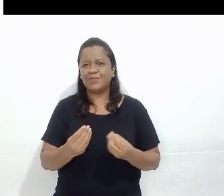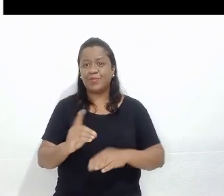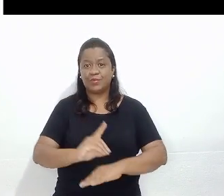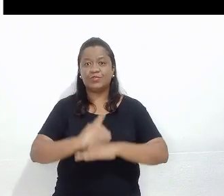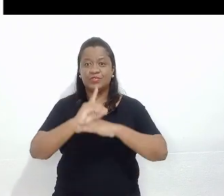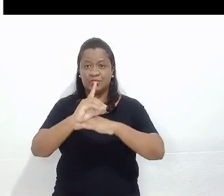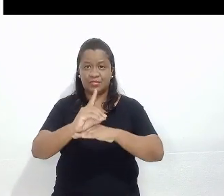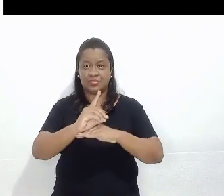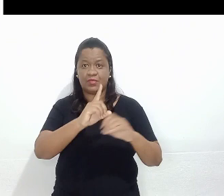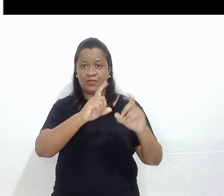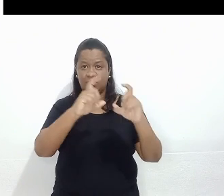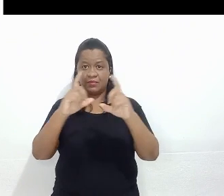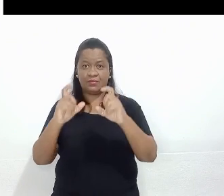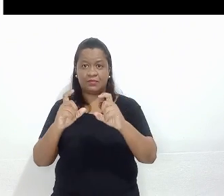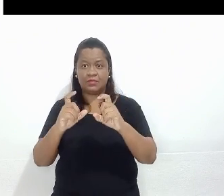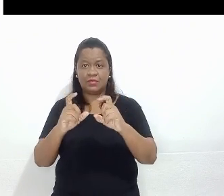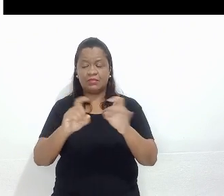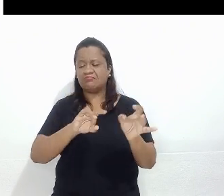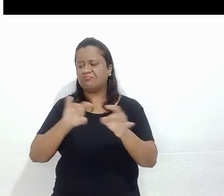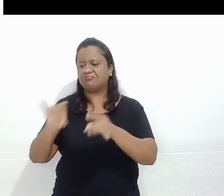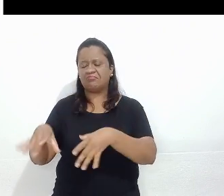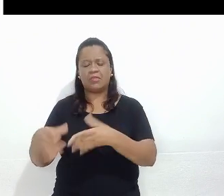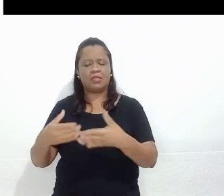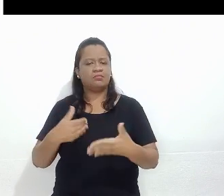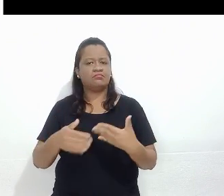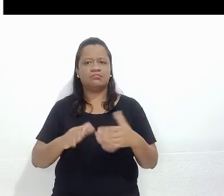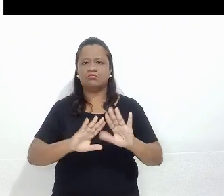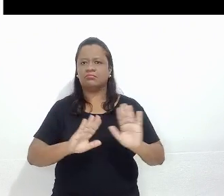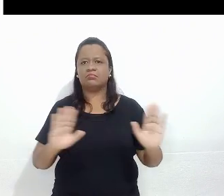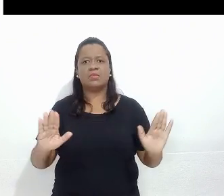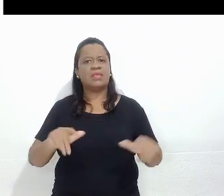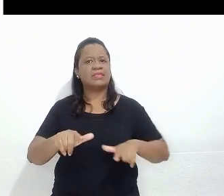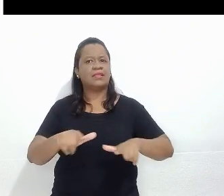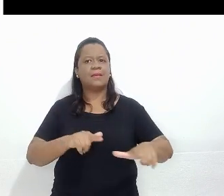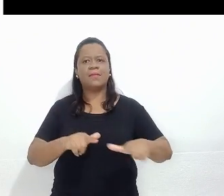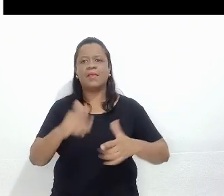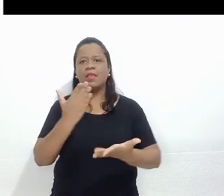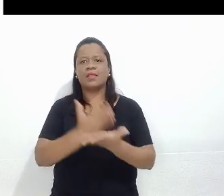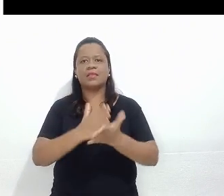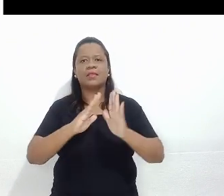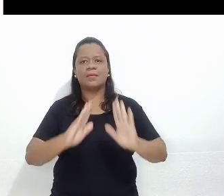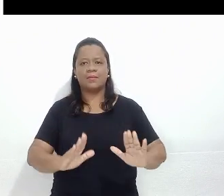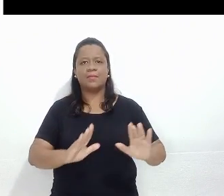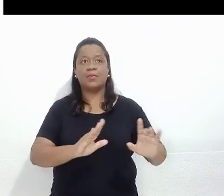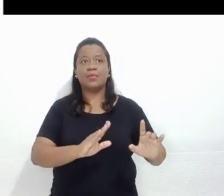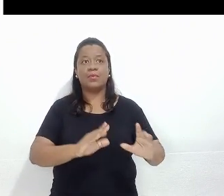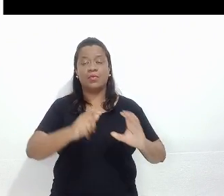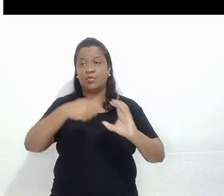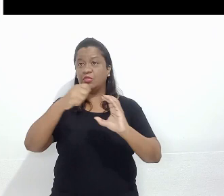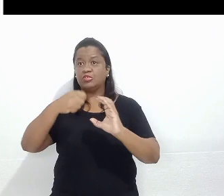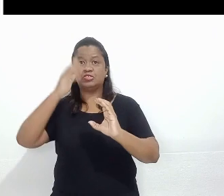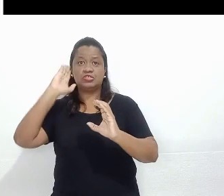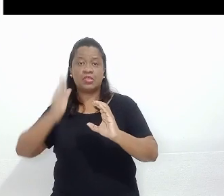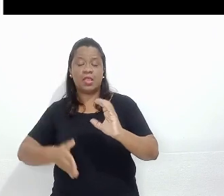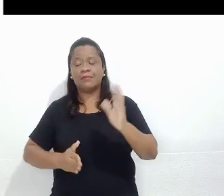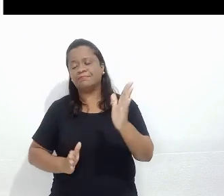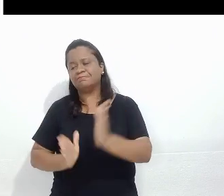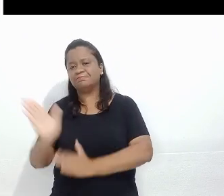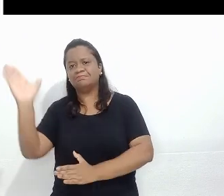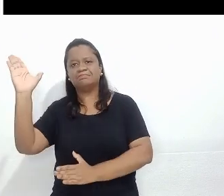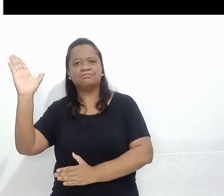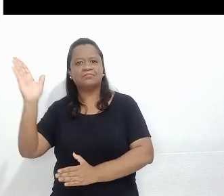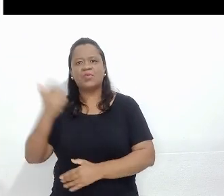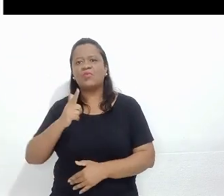abandonam a produção nesse momento. Falam, ó, meu trabalho está feito, já está filmado, está tudo perfeito, e mete o pé e vai fazer